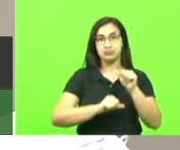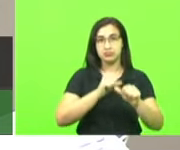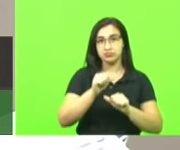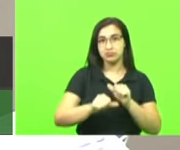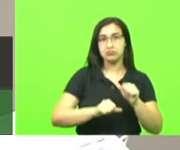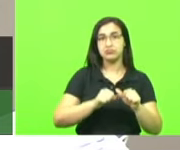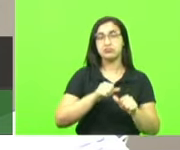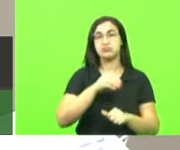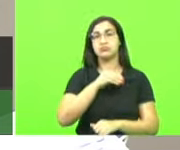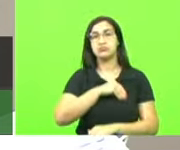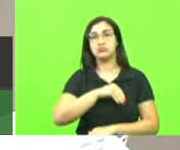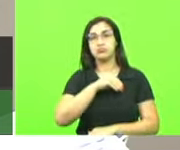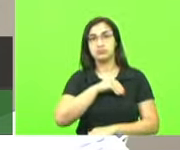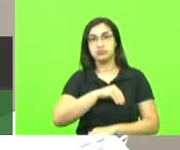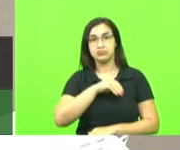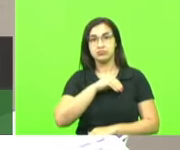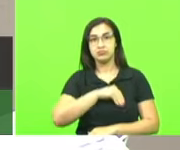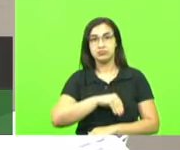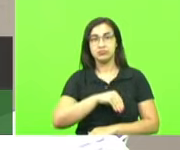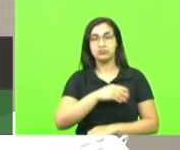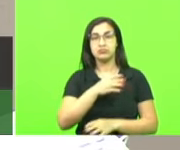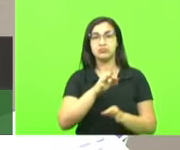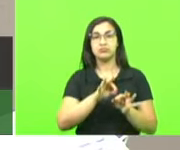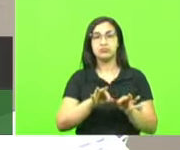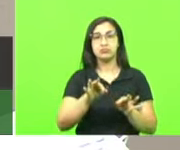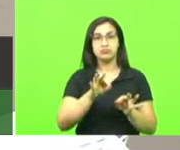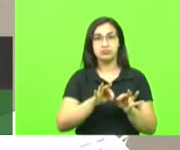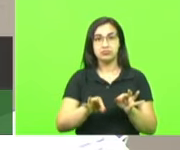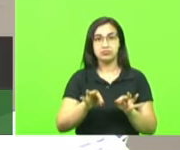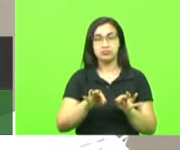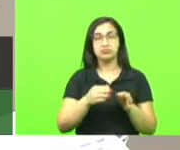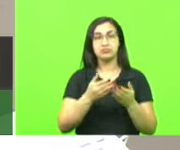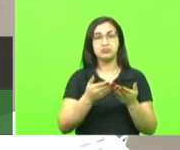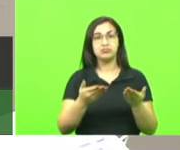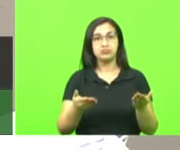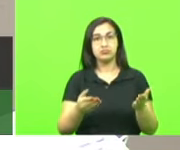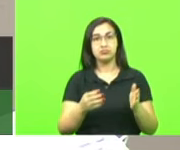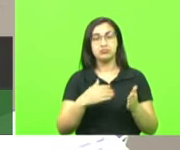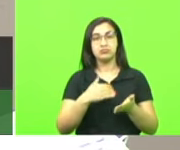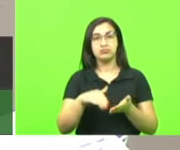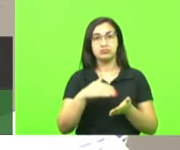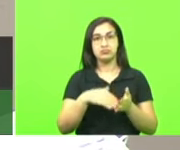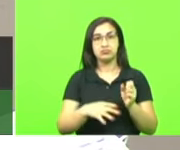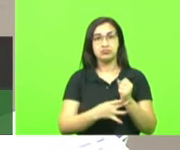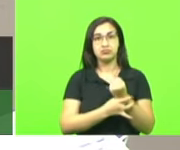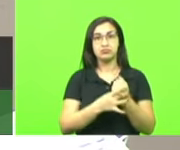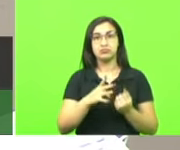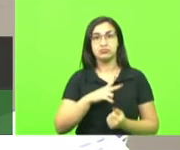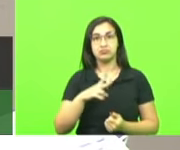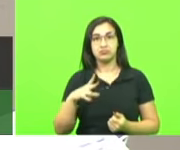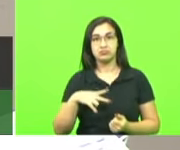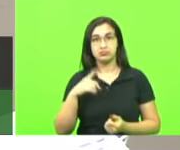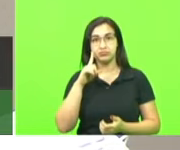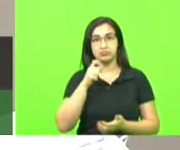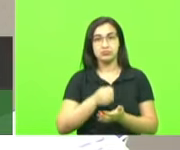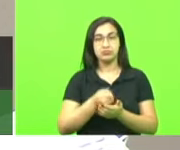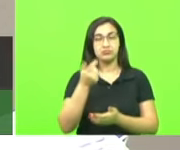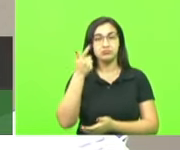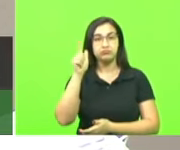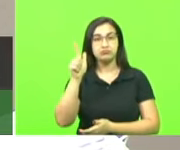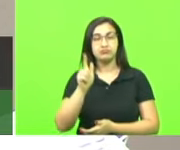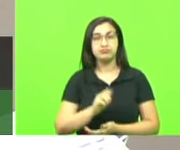carreiras pertencentes às instituições que constituem a Secretaria de Estado da Segurança Pública e estabelece outras